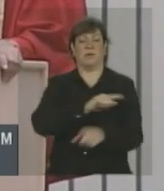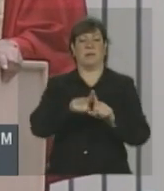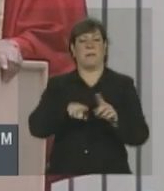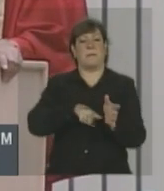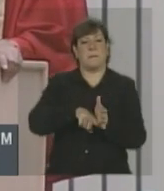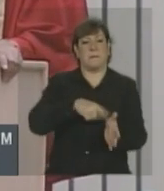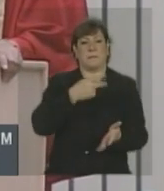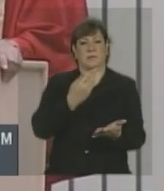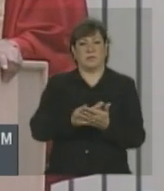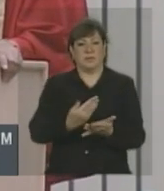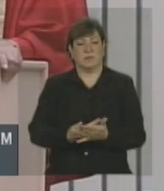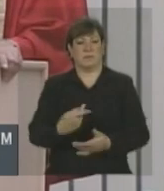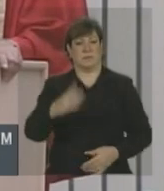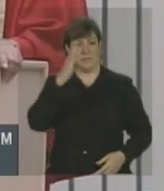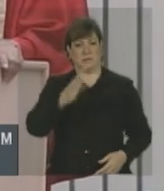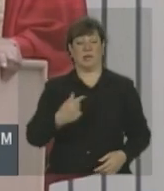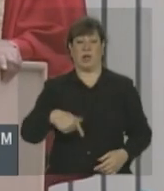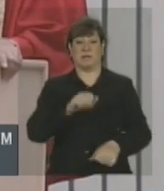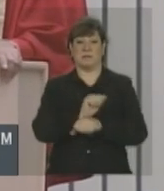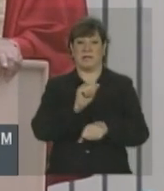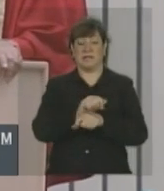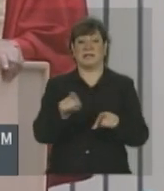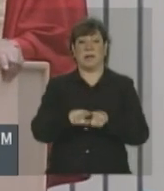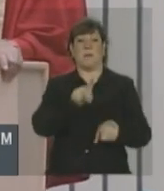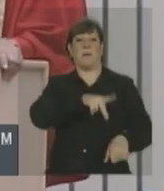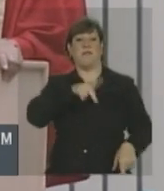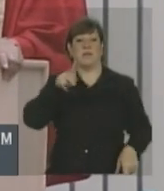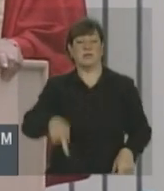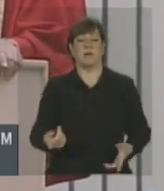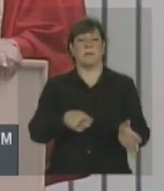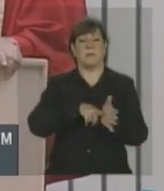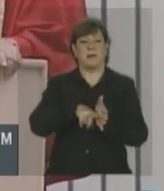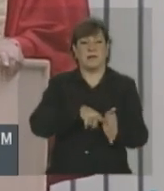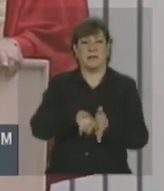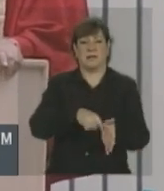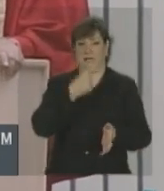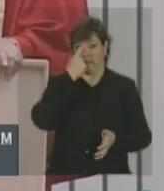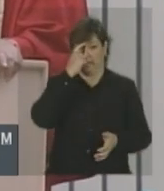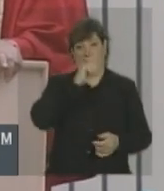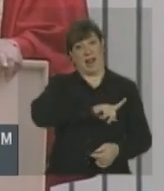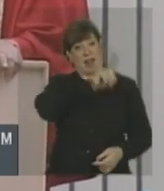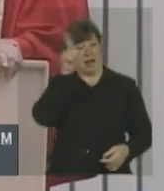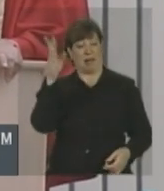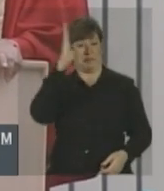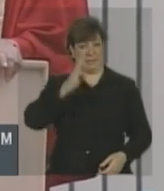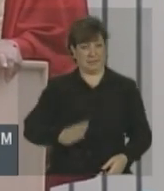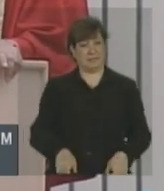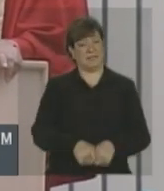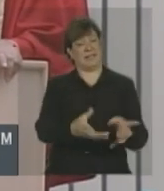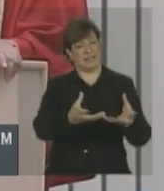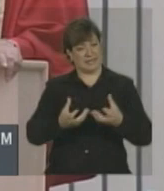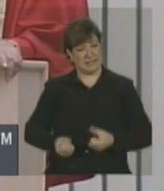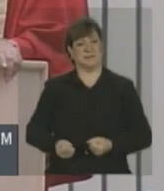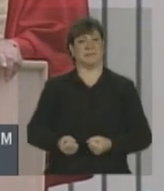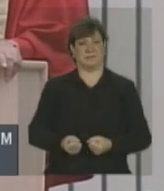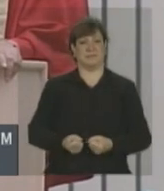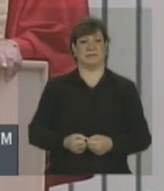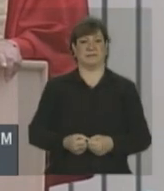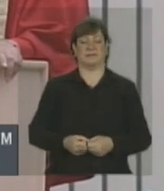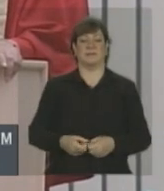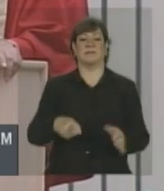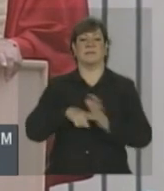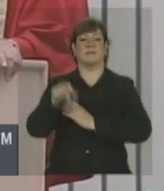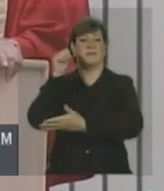breve a chegada de professores e pesquisadores indianos em nosso país. Senhoras